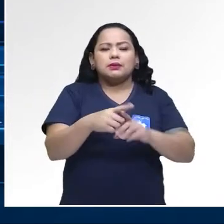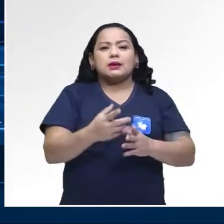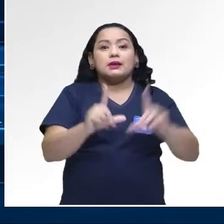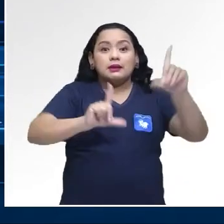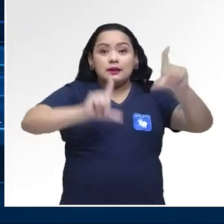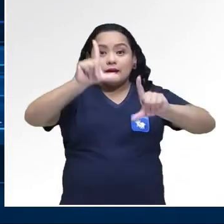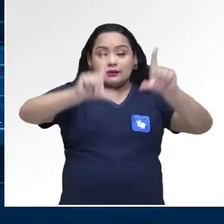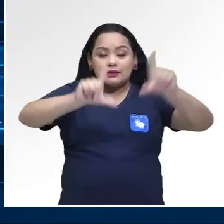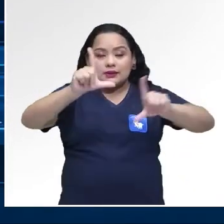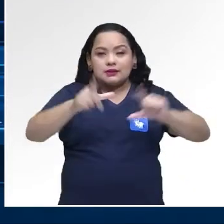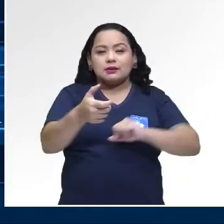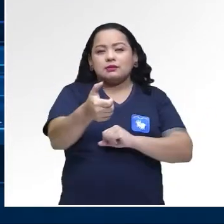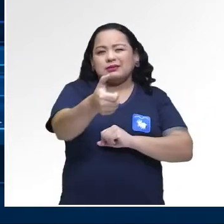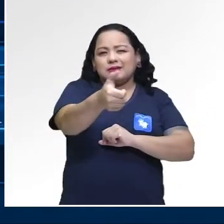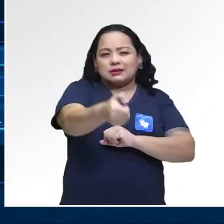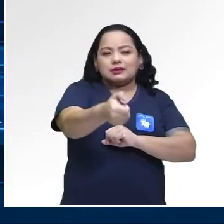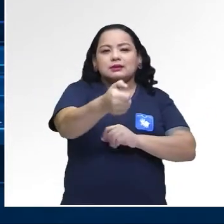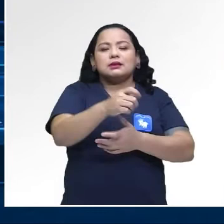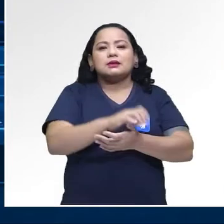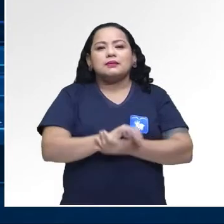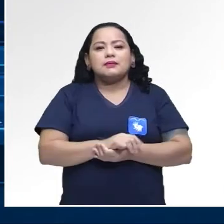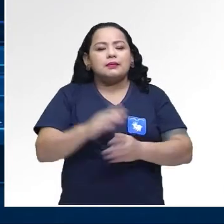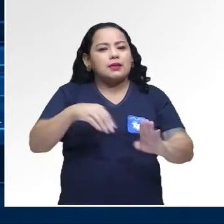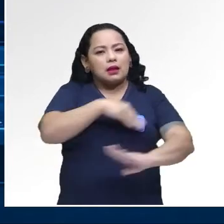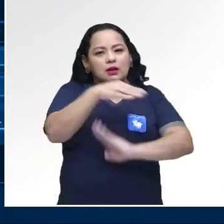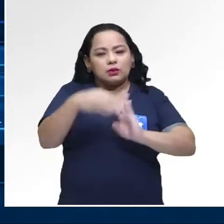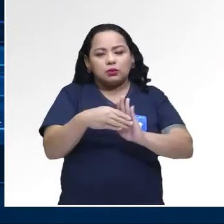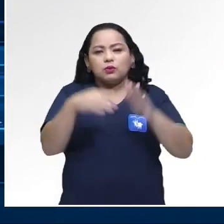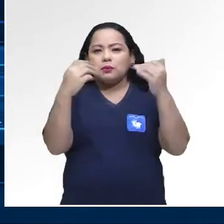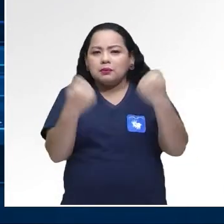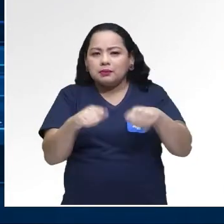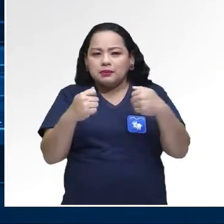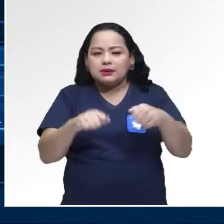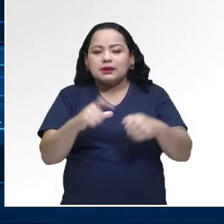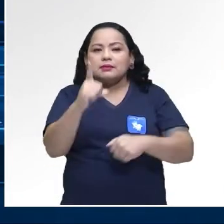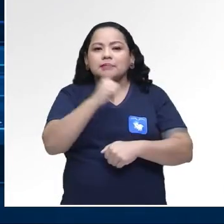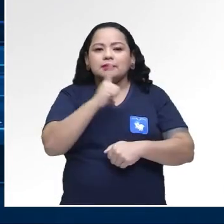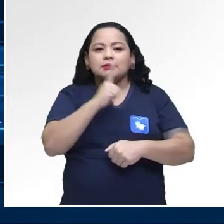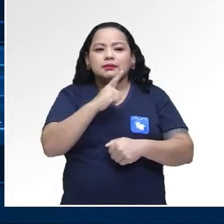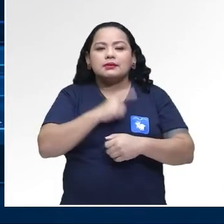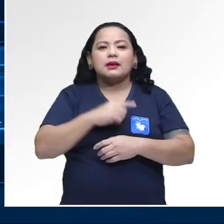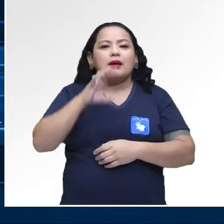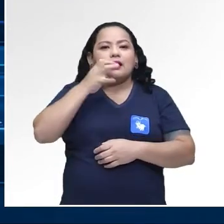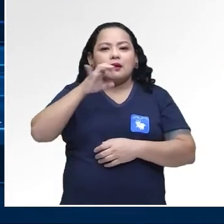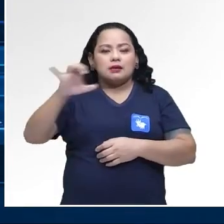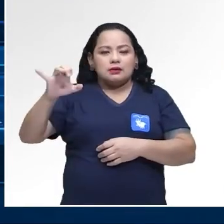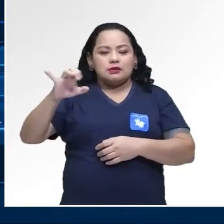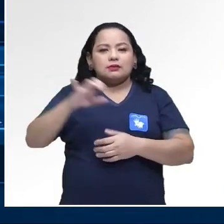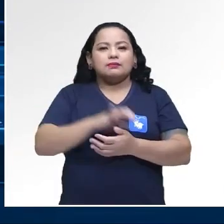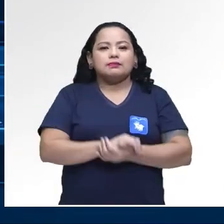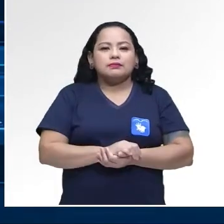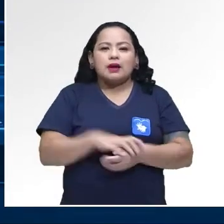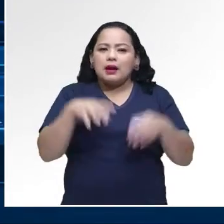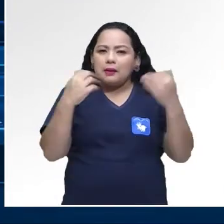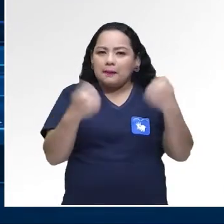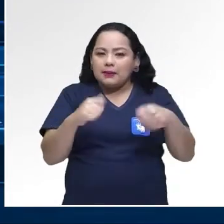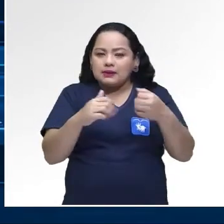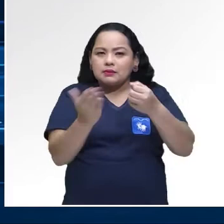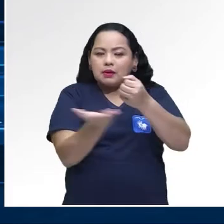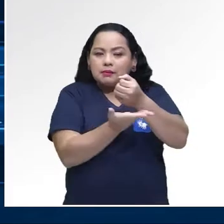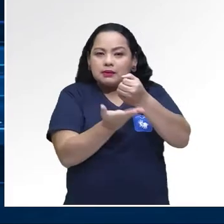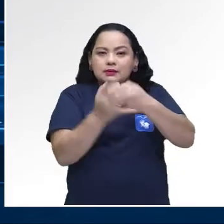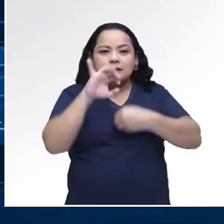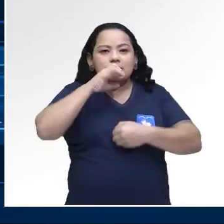televisão, né, que a gente está assistindo aí. Tudo isso é necessário que tenha a energia elétrica, né? É necessário uma fonte de